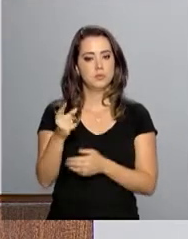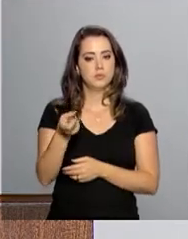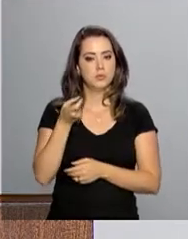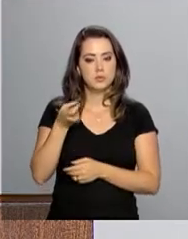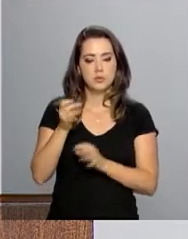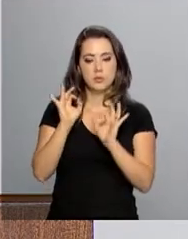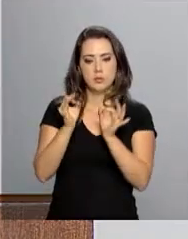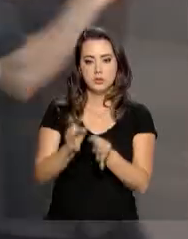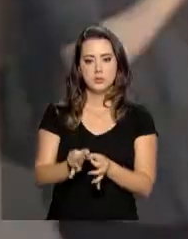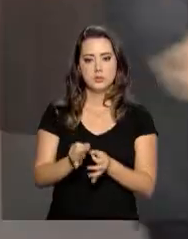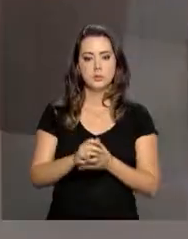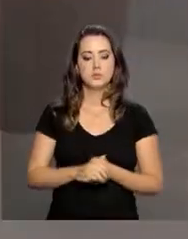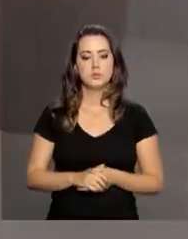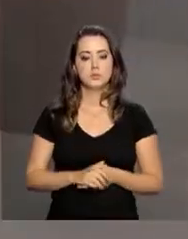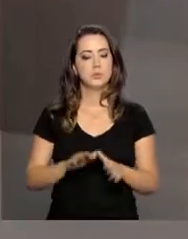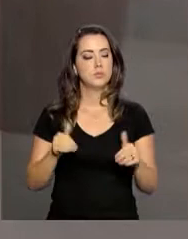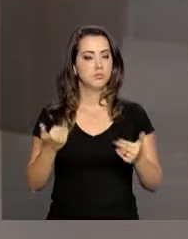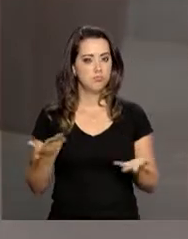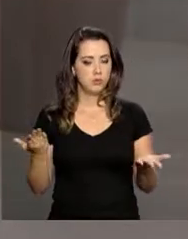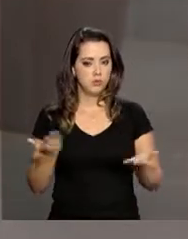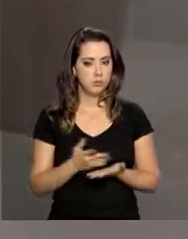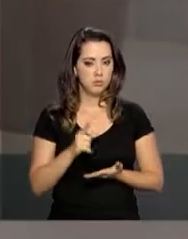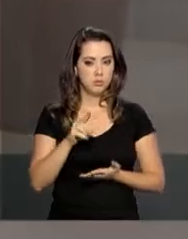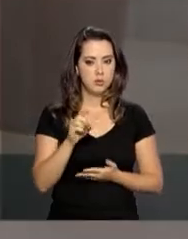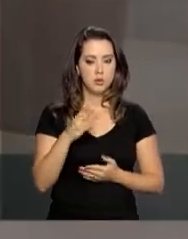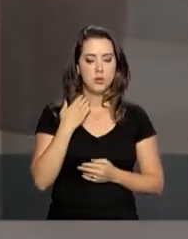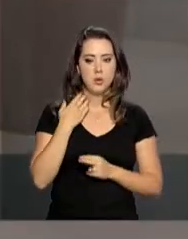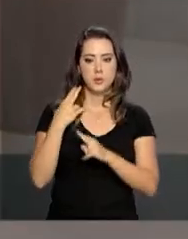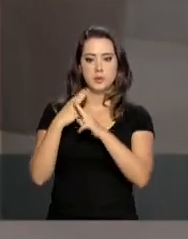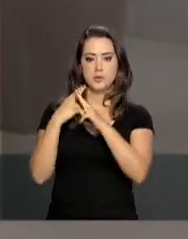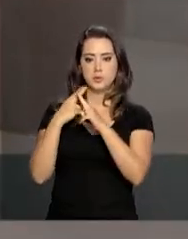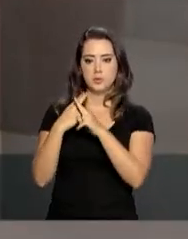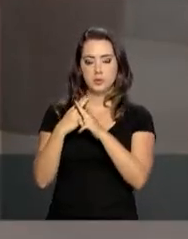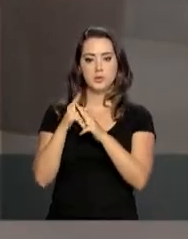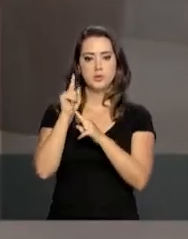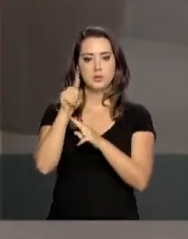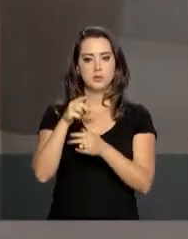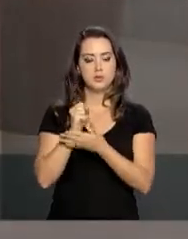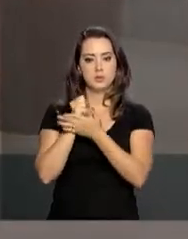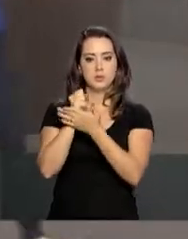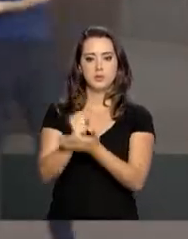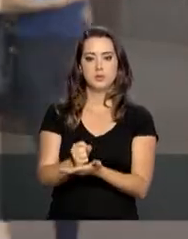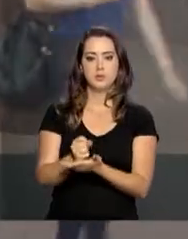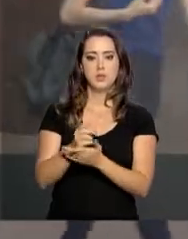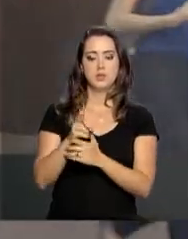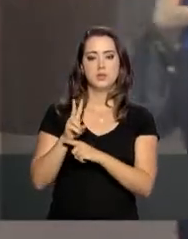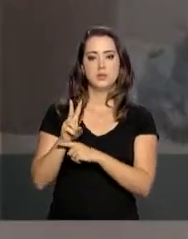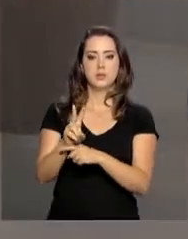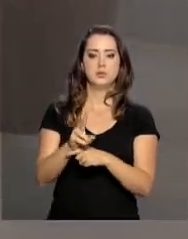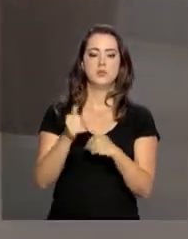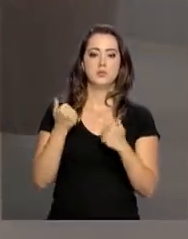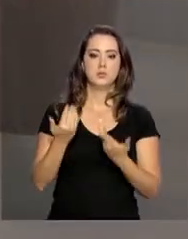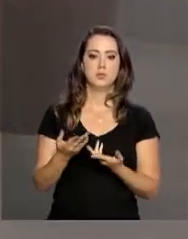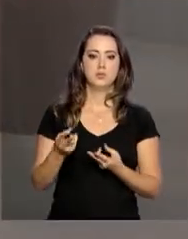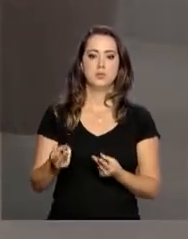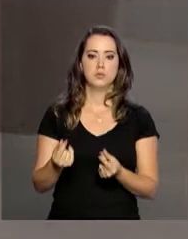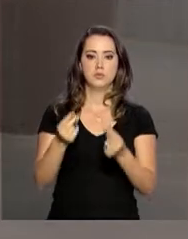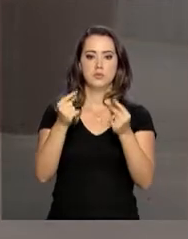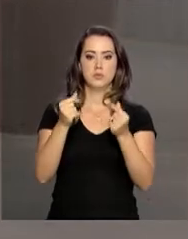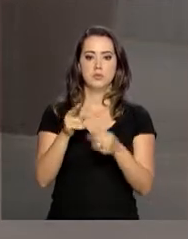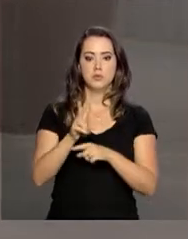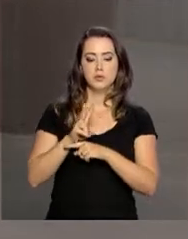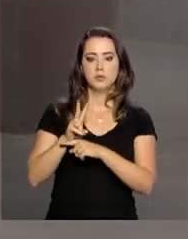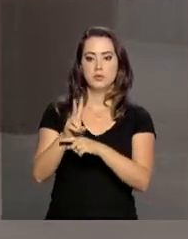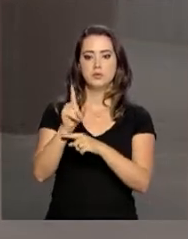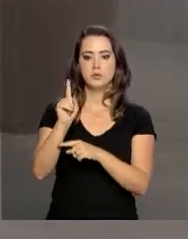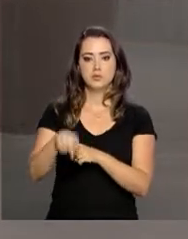condições diferenciadas. Por enquanto, apenas a Caixa Econômica Federal vai oferecer a linha de crédito. Os valores